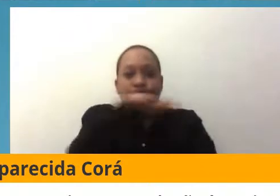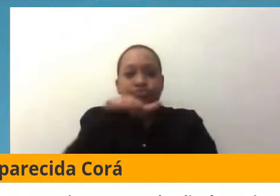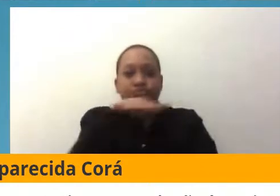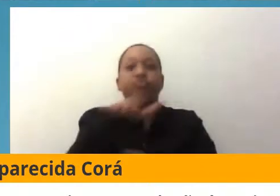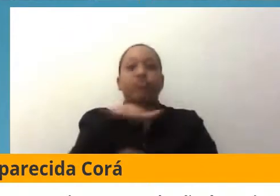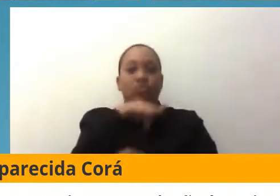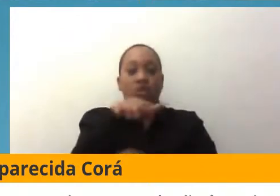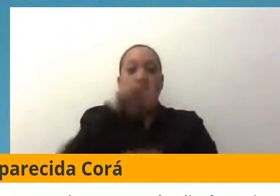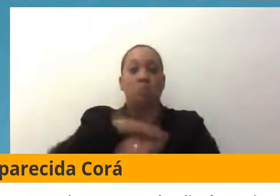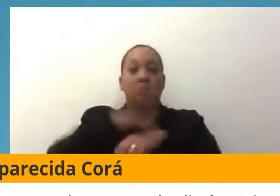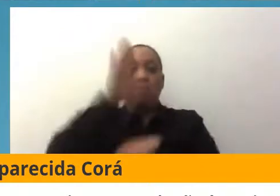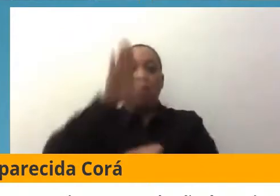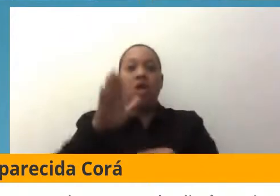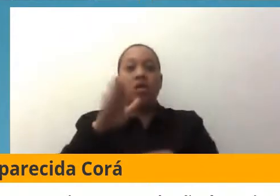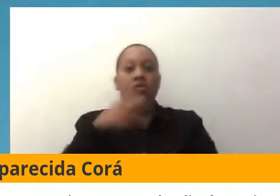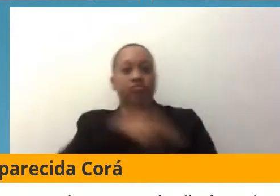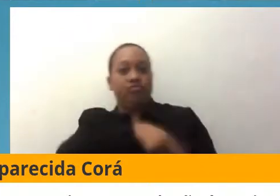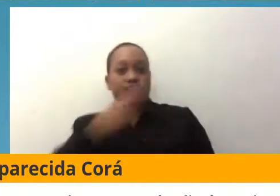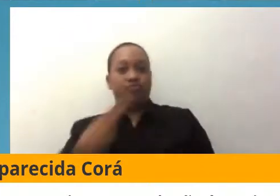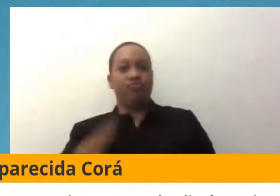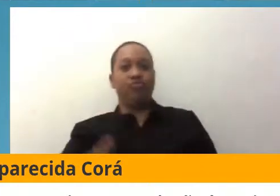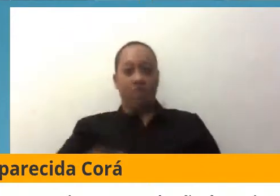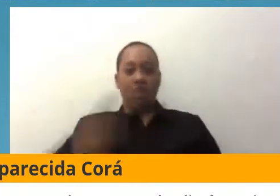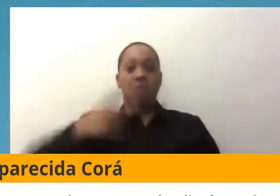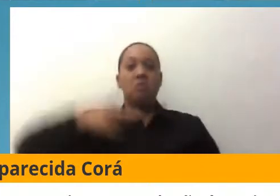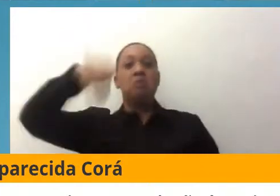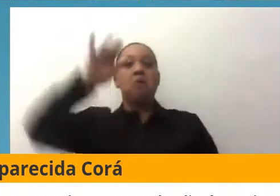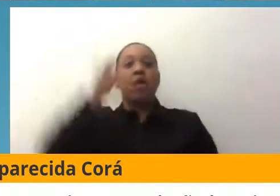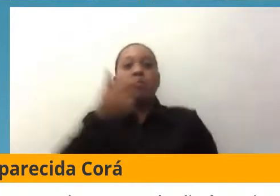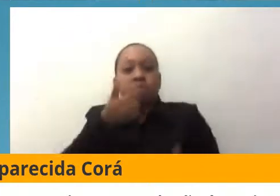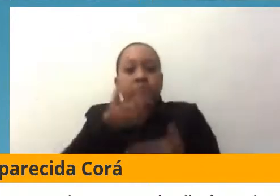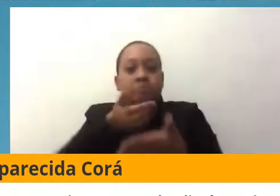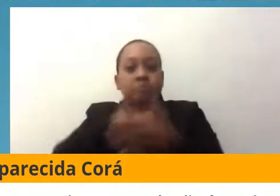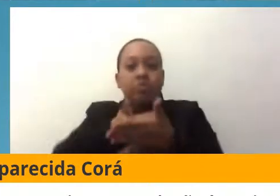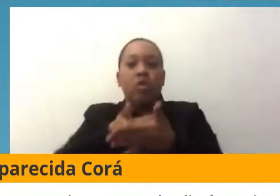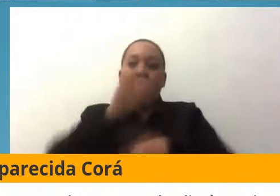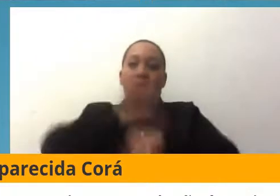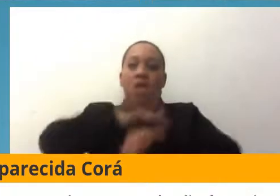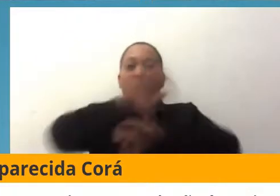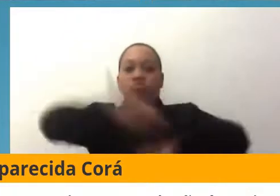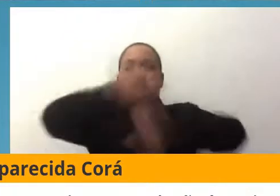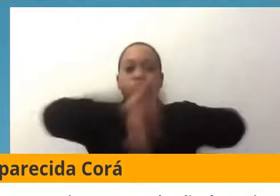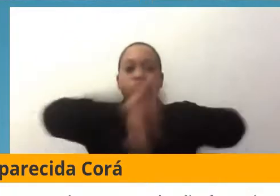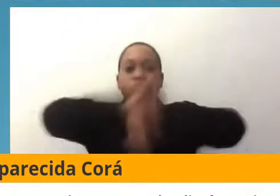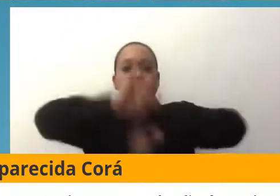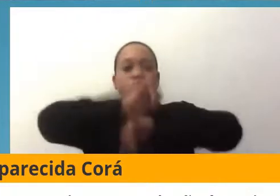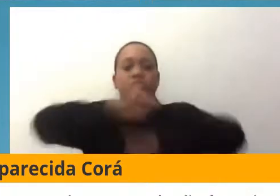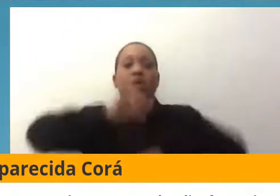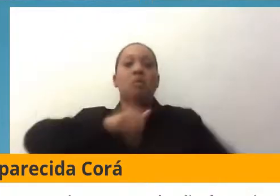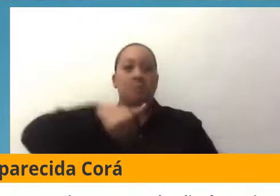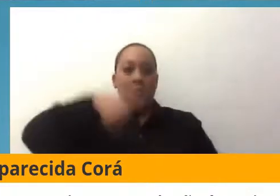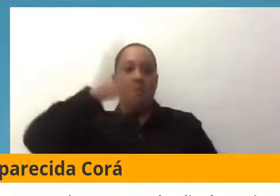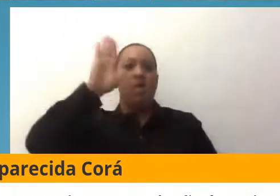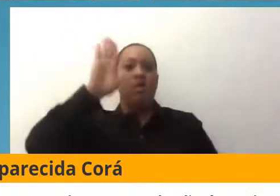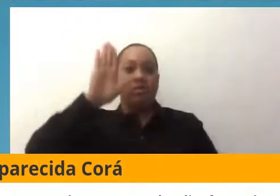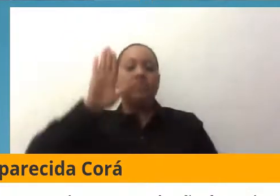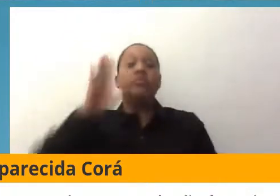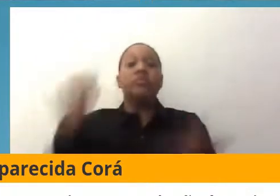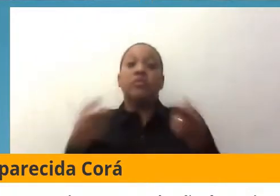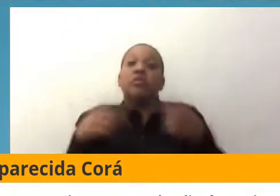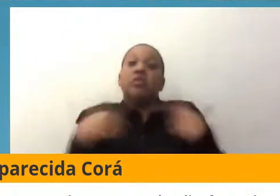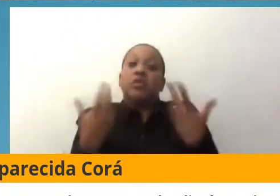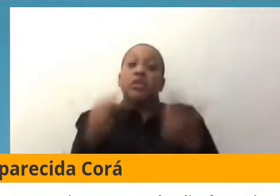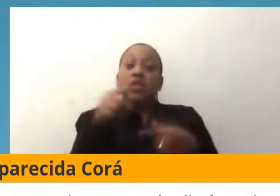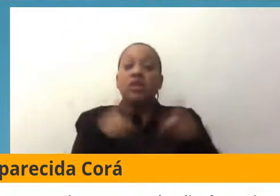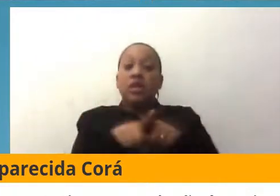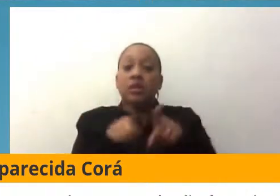próximas de ser lançadas, certo? As vacinas, na melhor das hipóteses, devem ser lançadas lá para dezembro. Provavelmente a Europa e